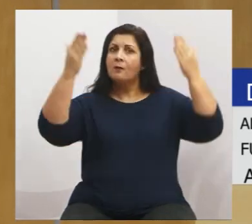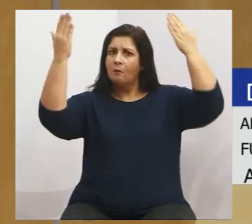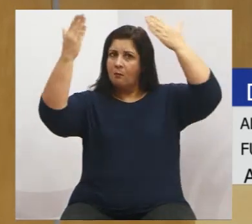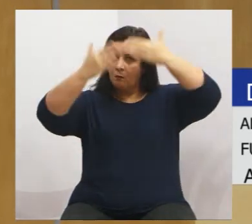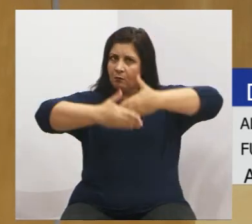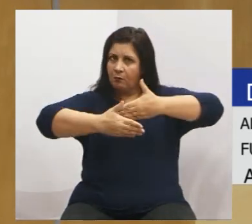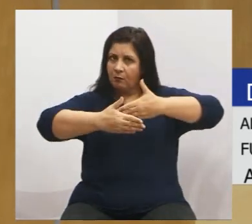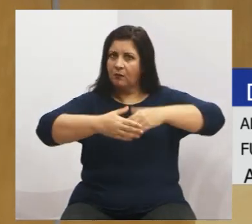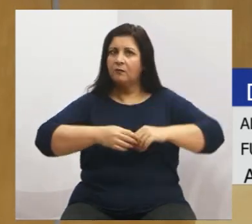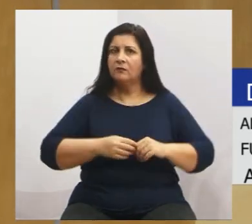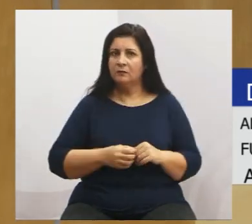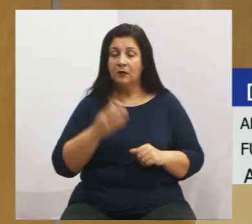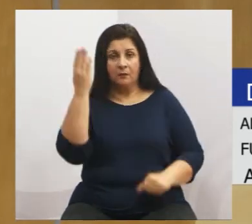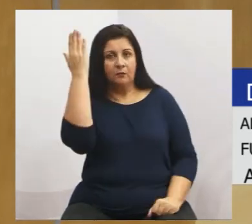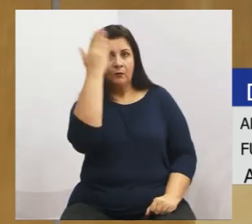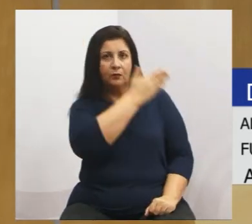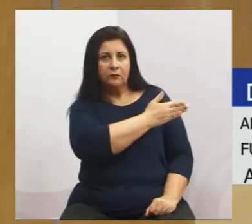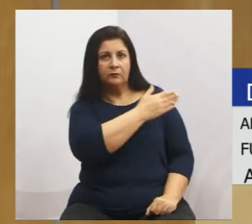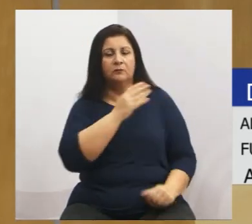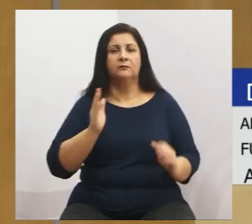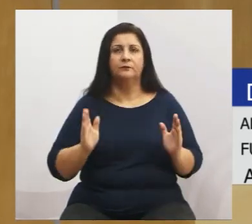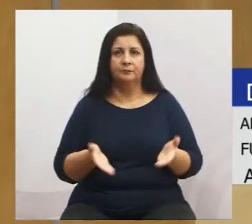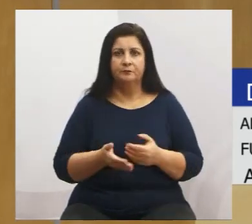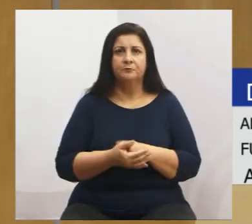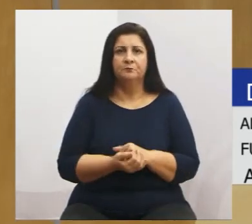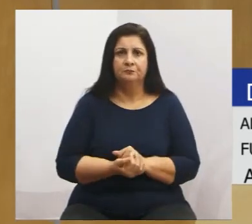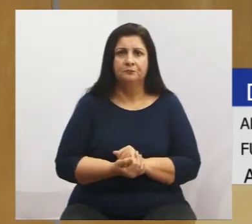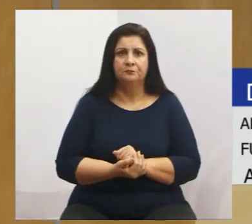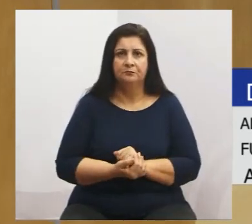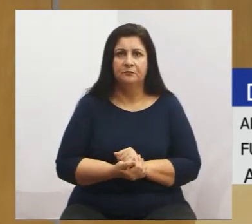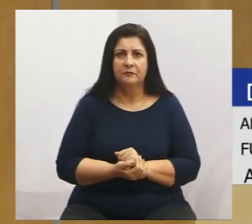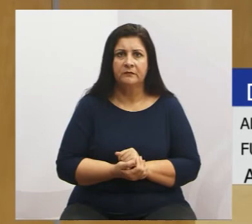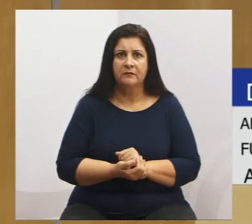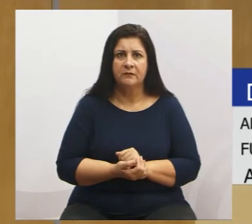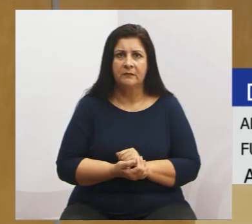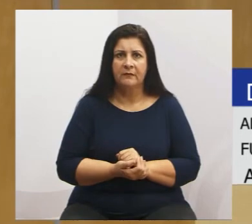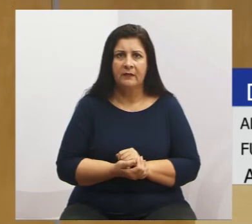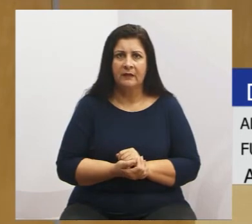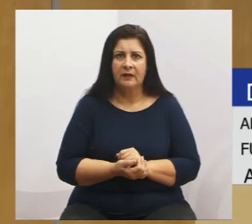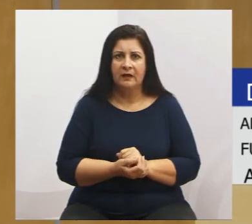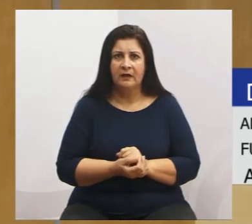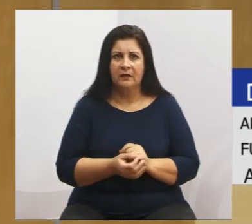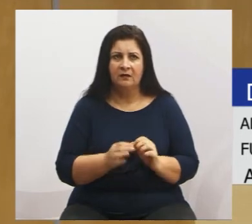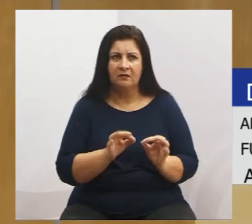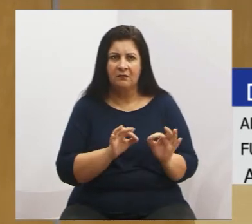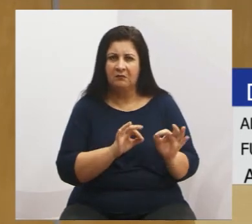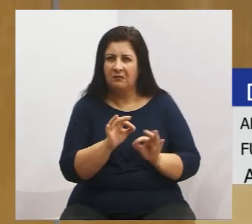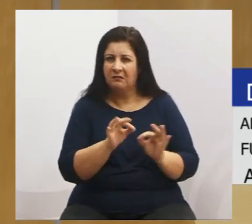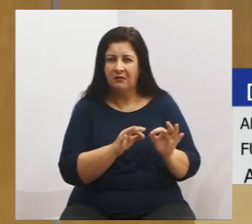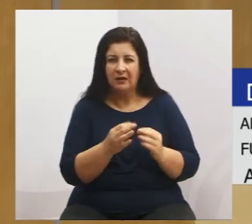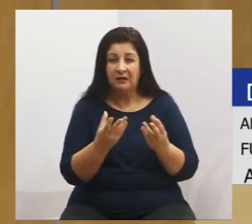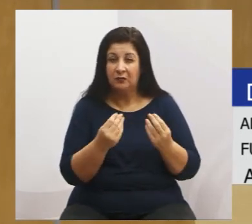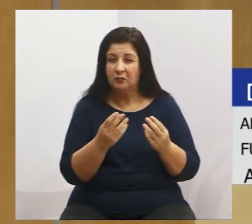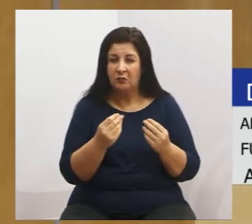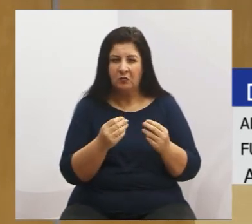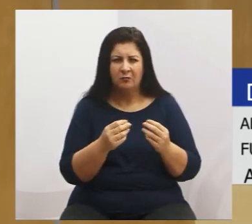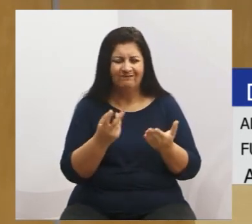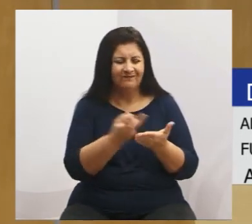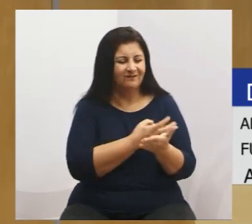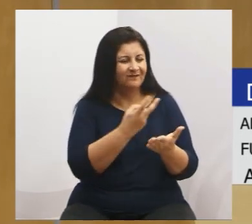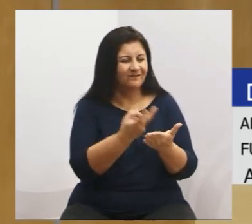casa, pastor Rogério, a montagem de um exército de laranja, onde